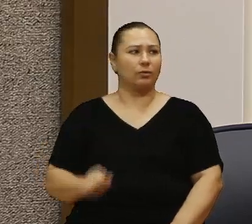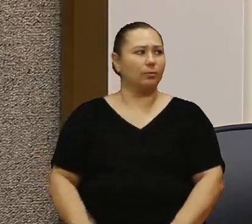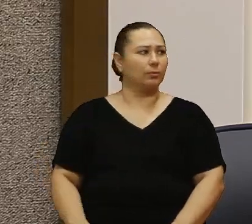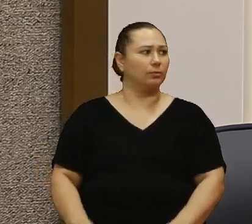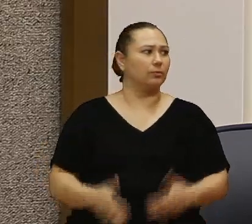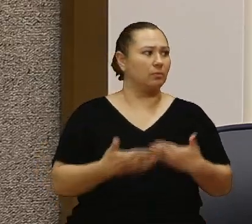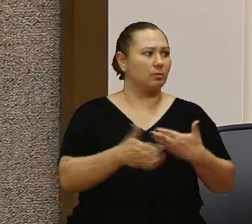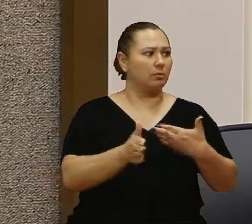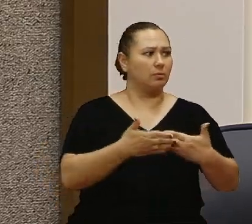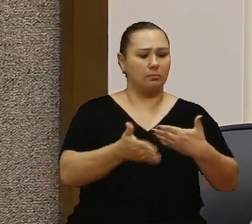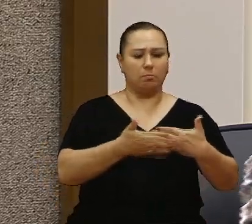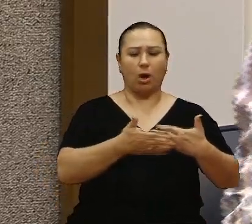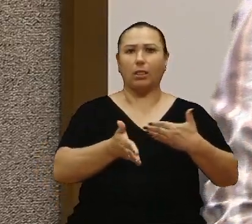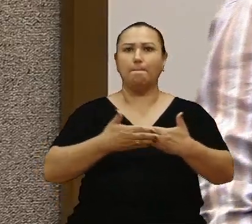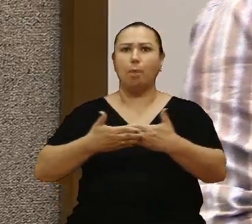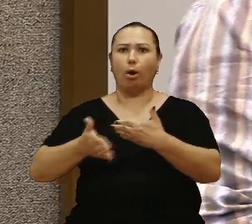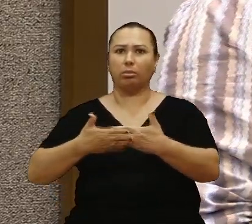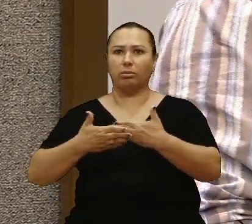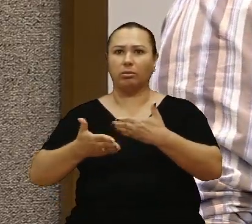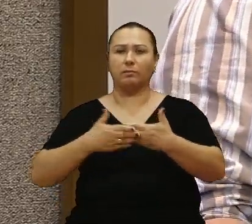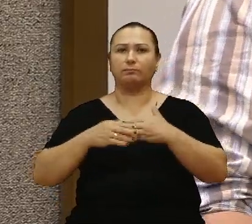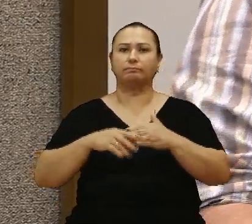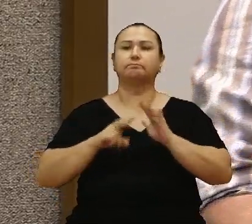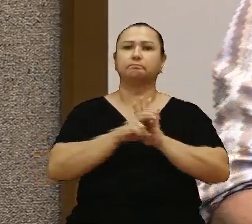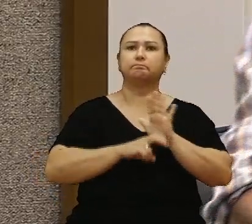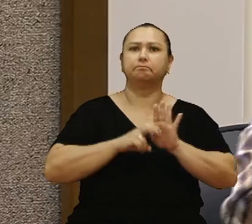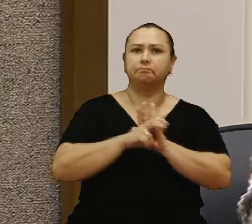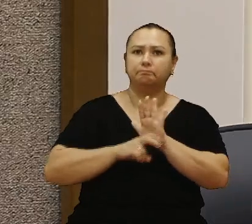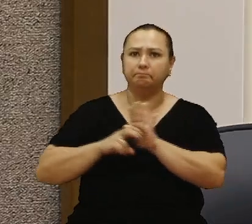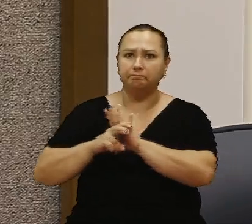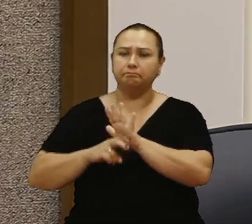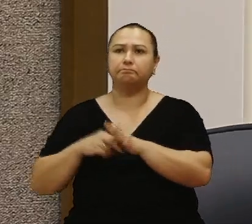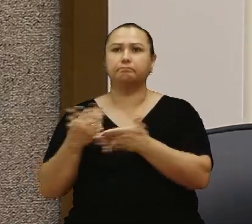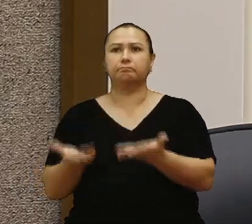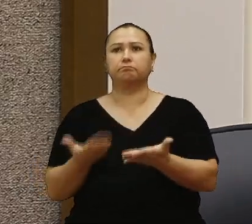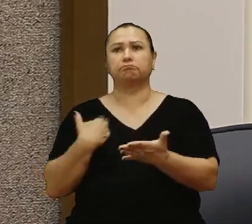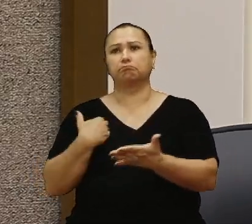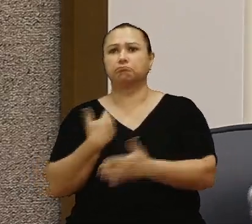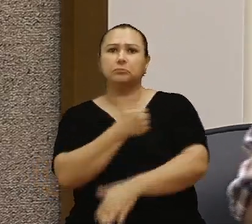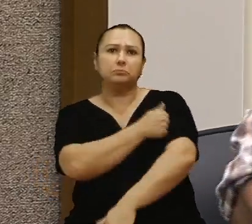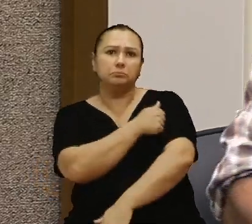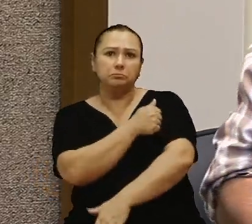Cadastro único de 60 a 65 anos, estudantes.